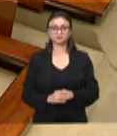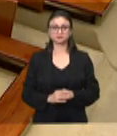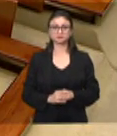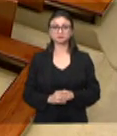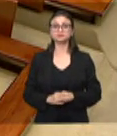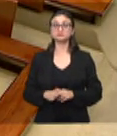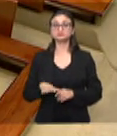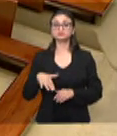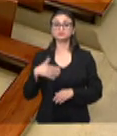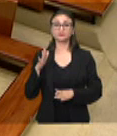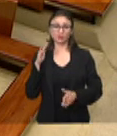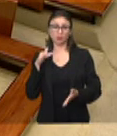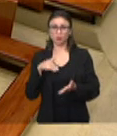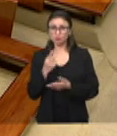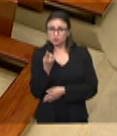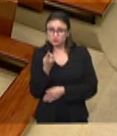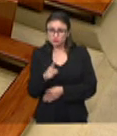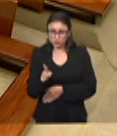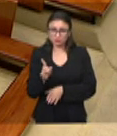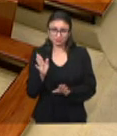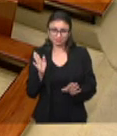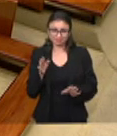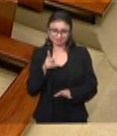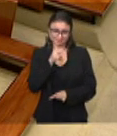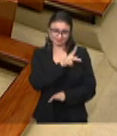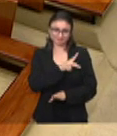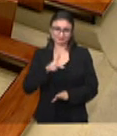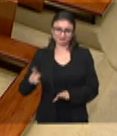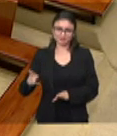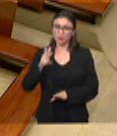Pois não, ministro. Uma última intervenção, senhor presidente. Eu creio que